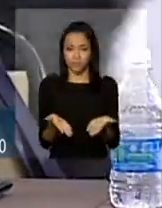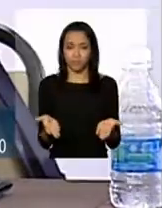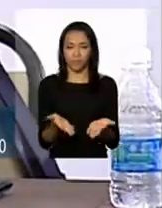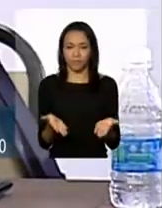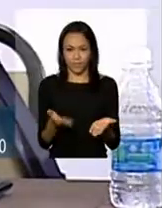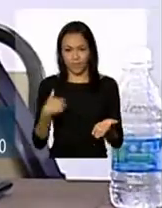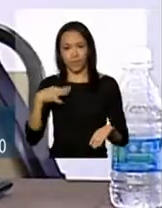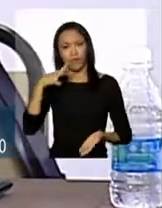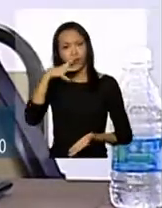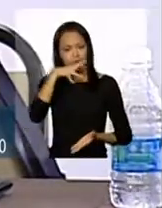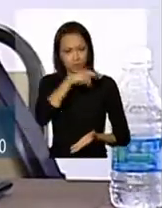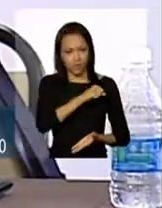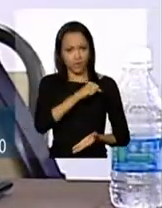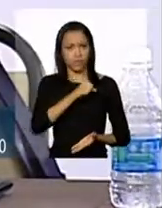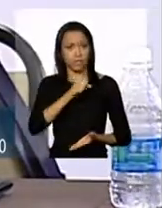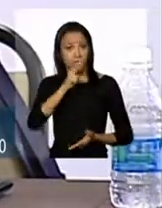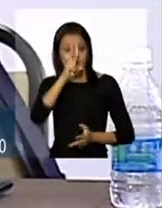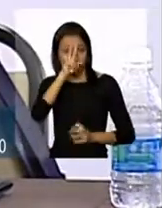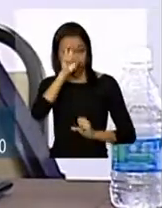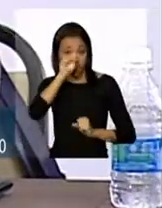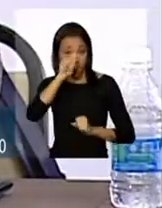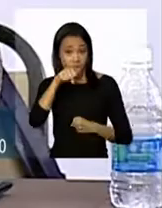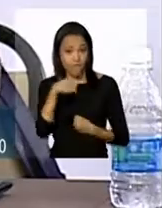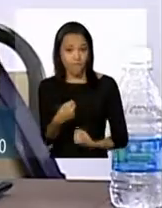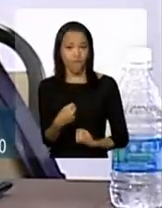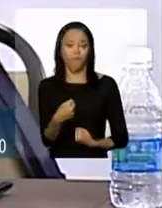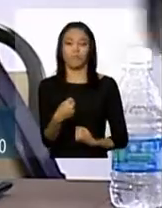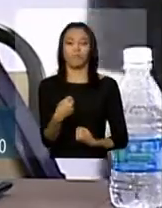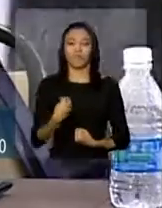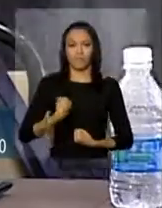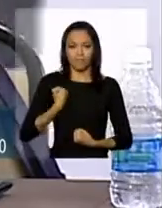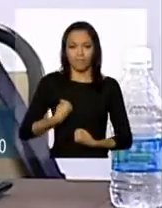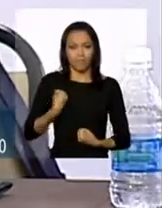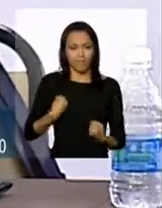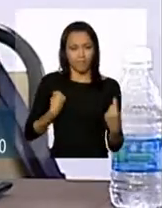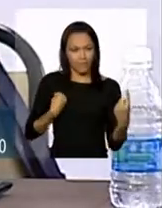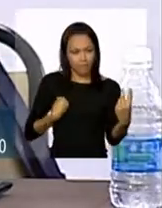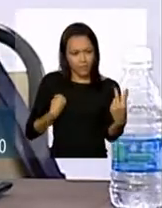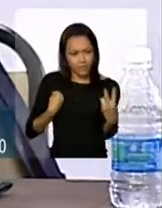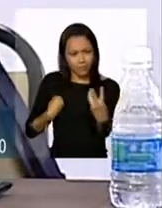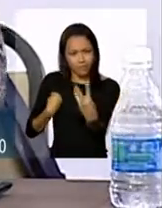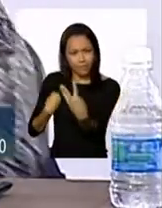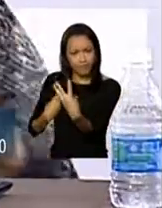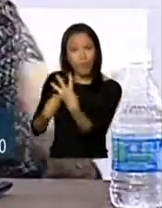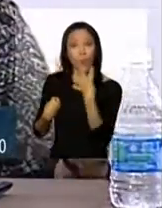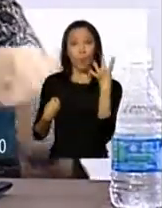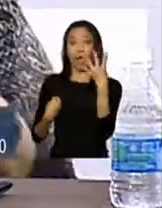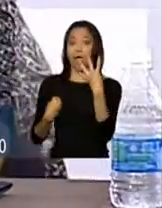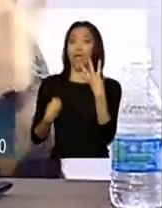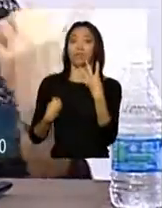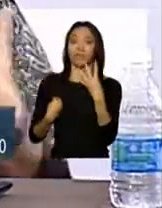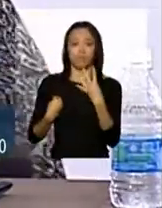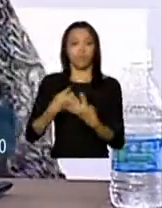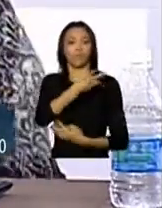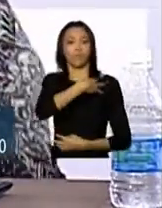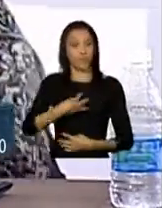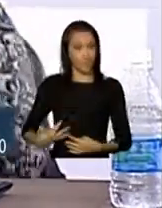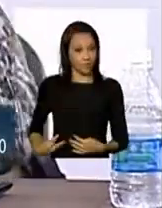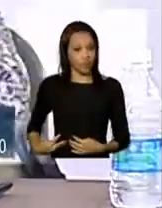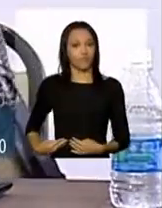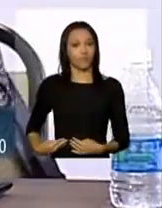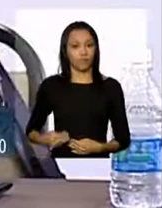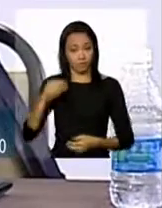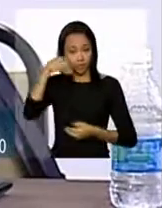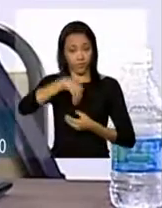e acho que a força da presença dos quatro ministros aqui